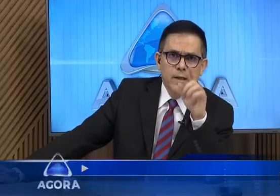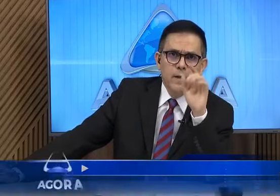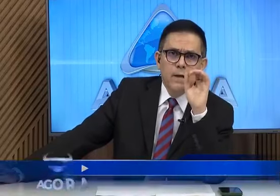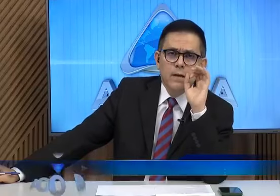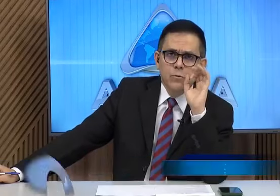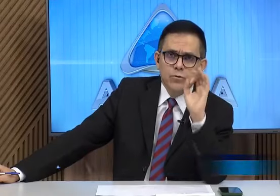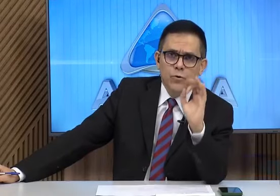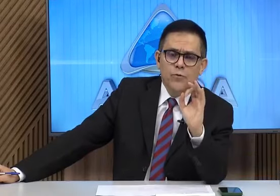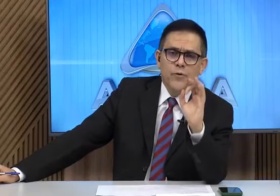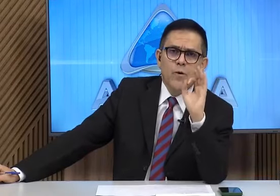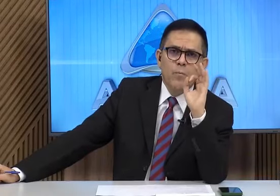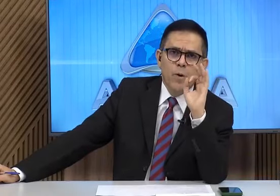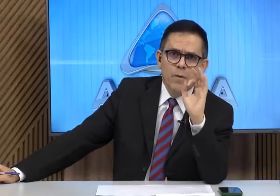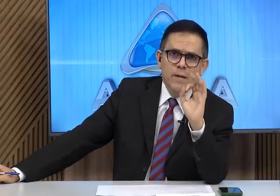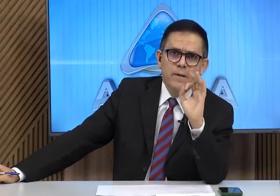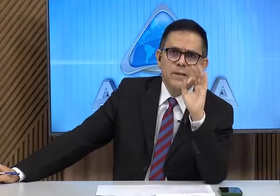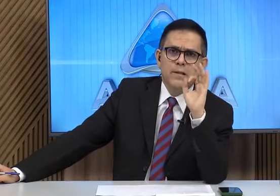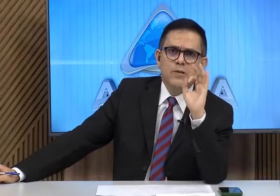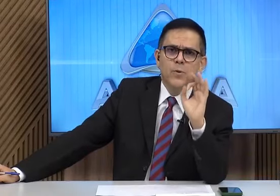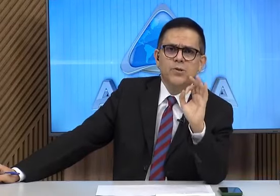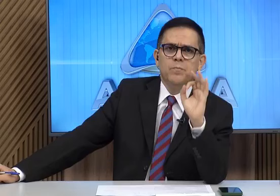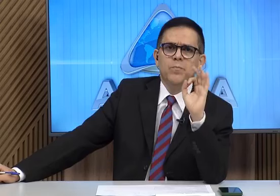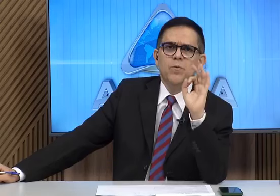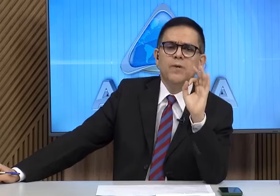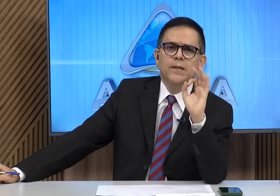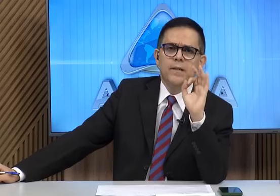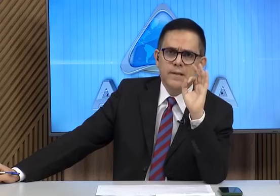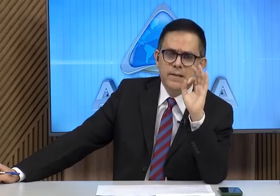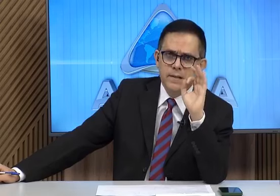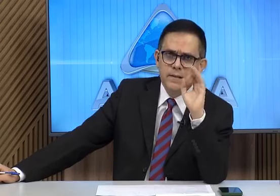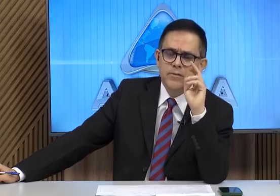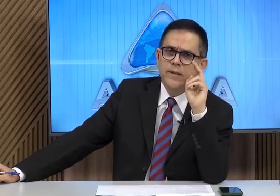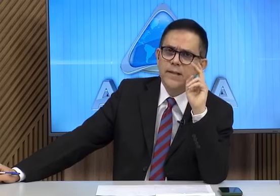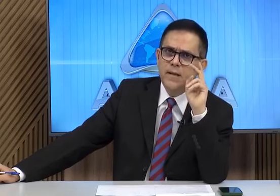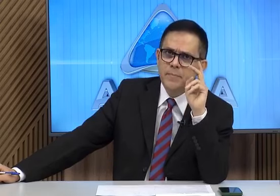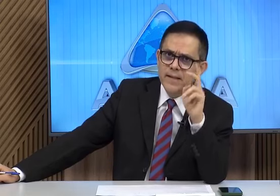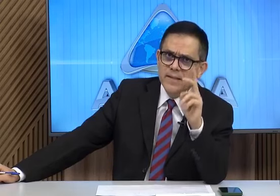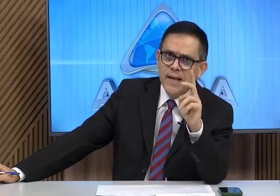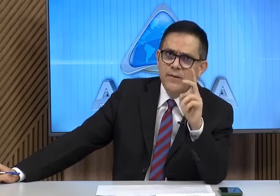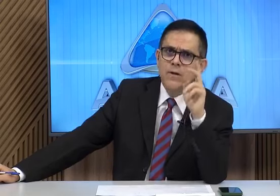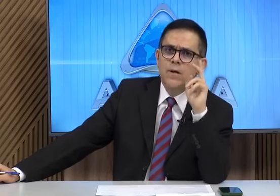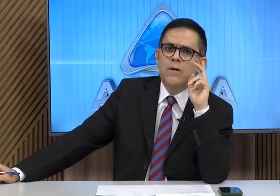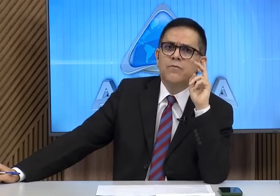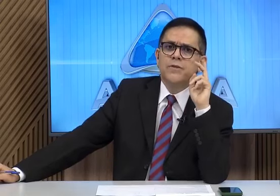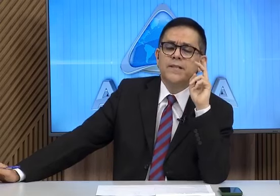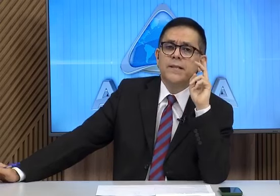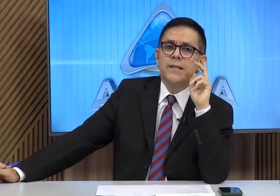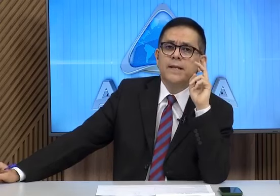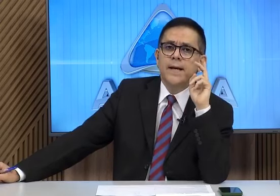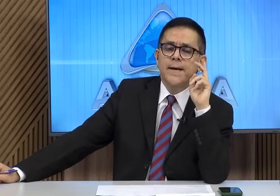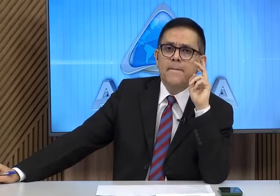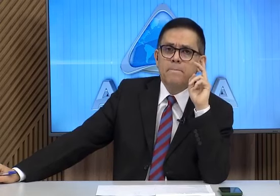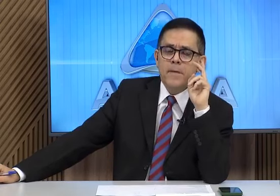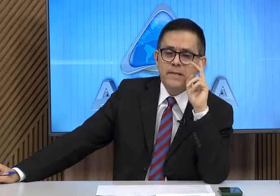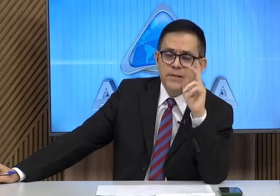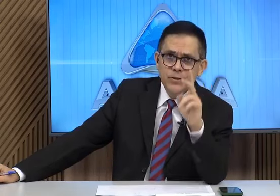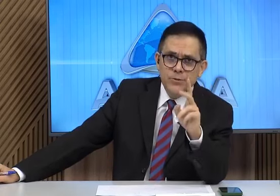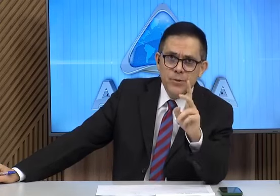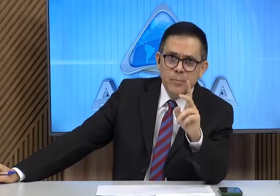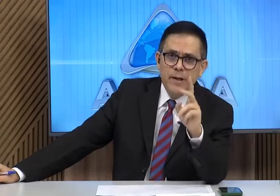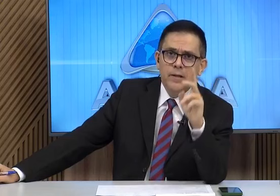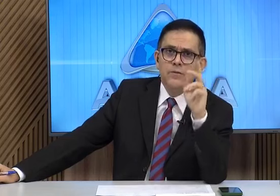Jogo do Poder. Não sofra com problema de transporte público em Teresina. Você que é empresário, você que é